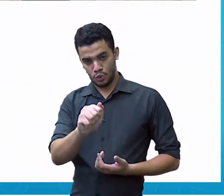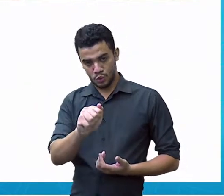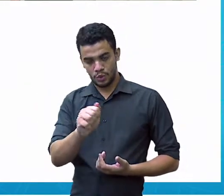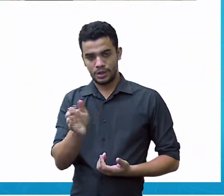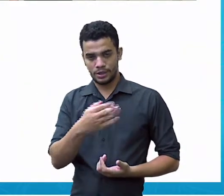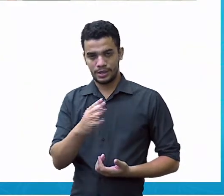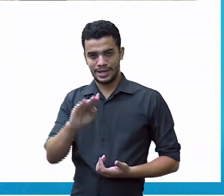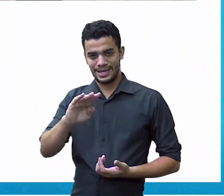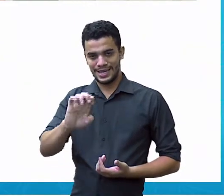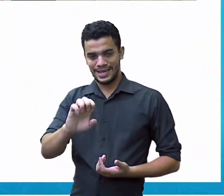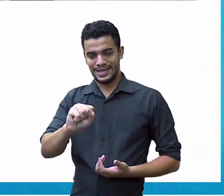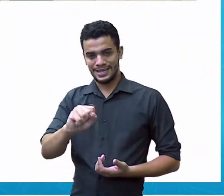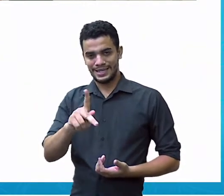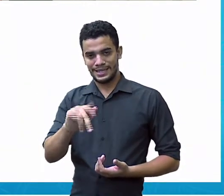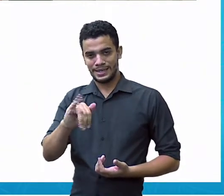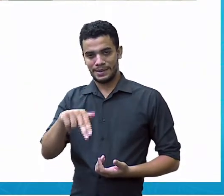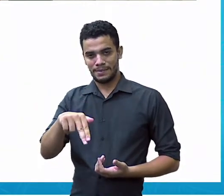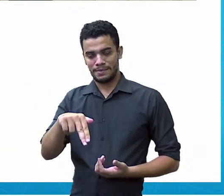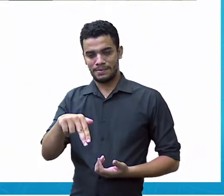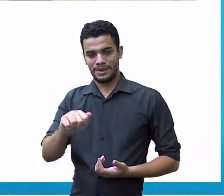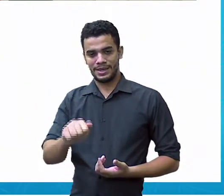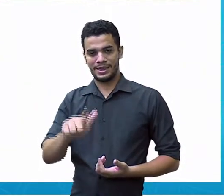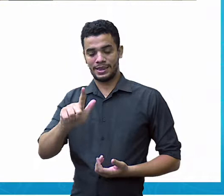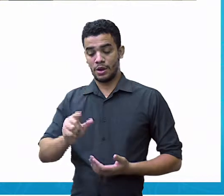ações involuntárias